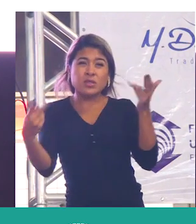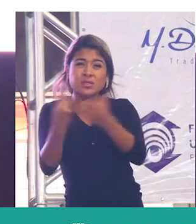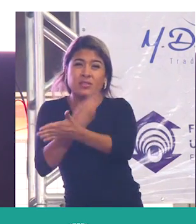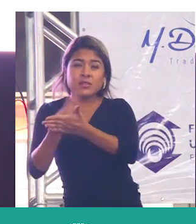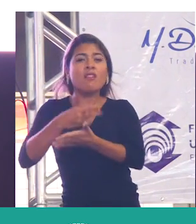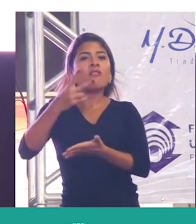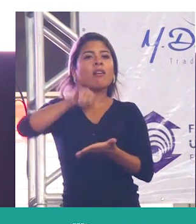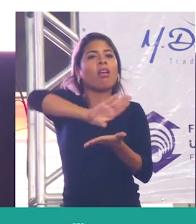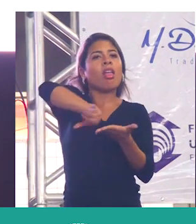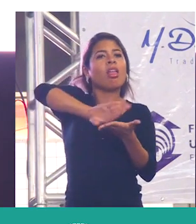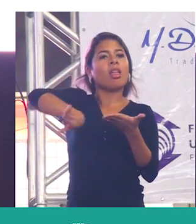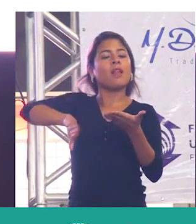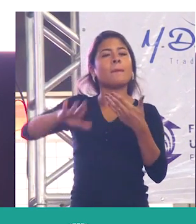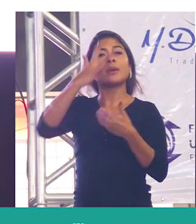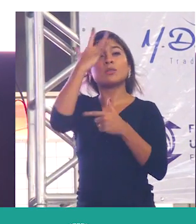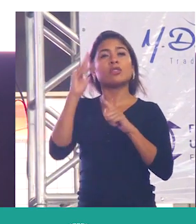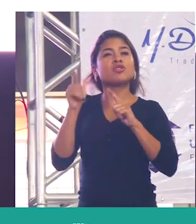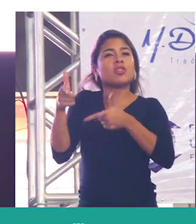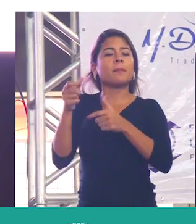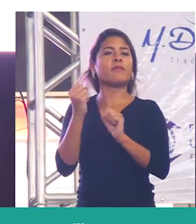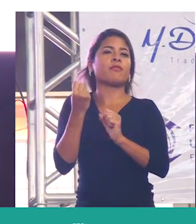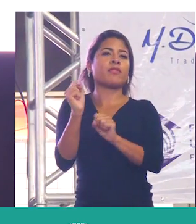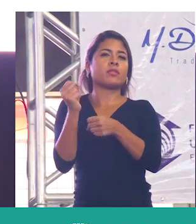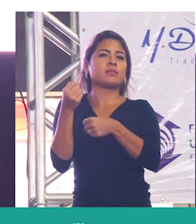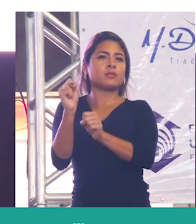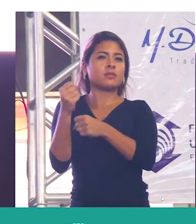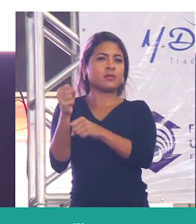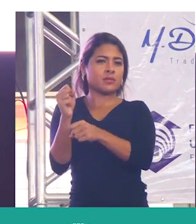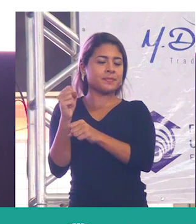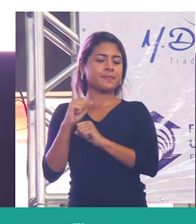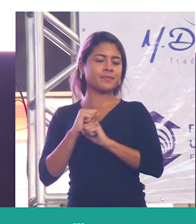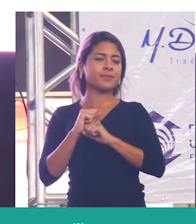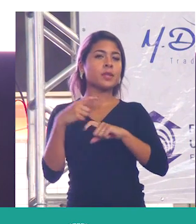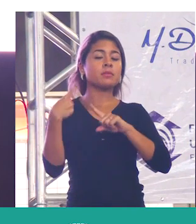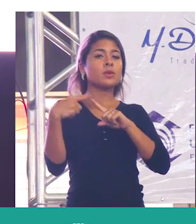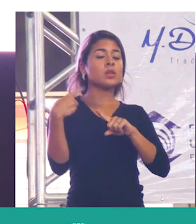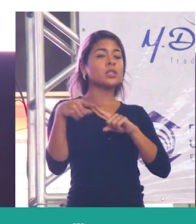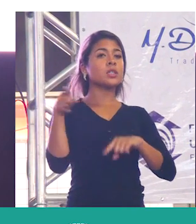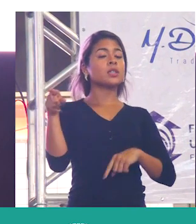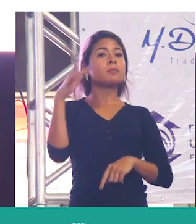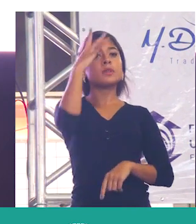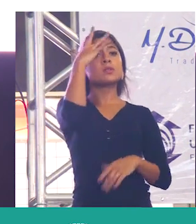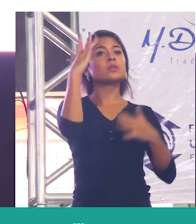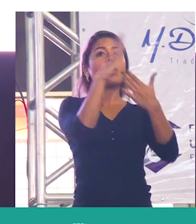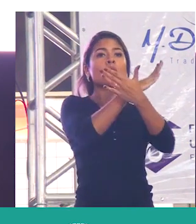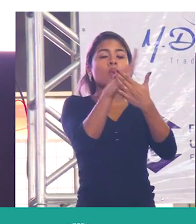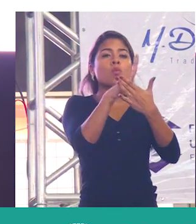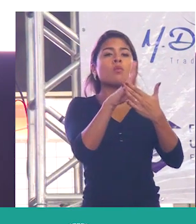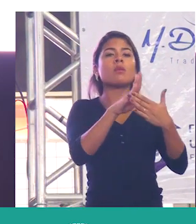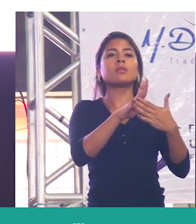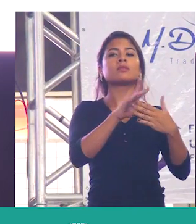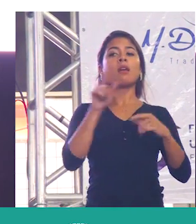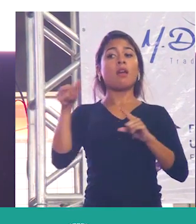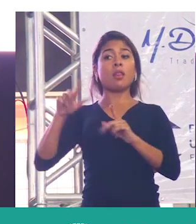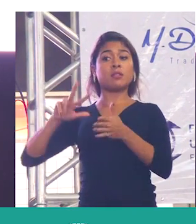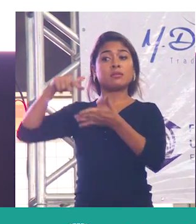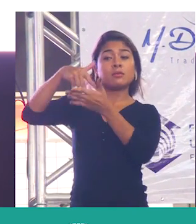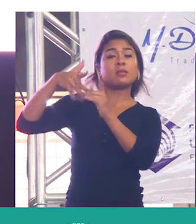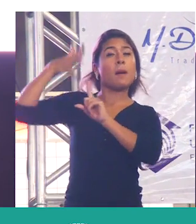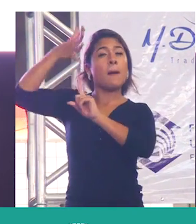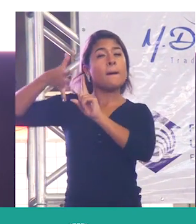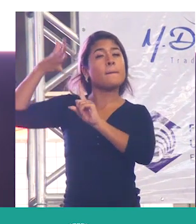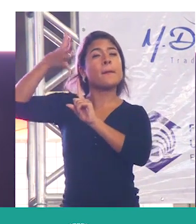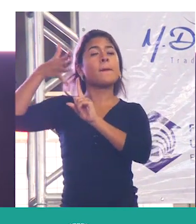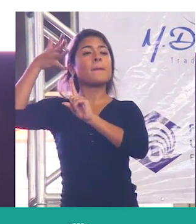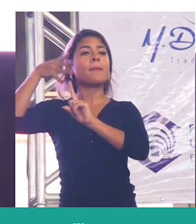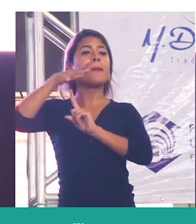homem da vassoura. As pessoas que iam para os comícios dele levavam vassouras